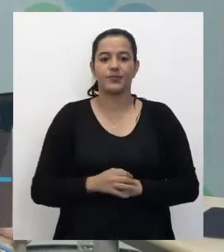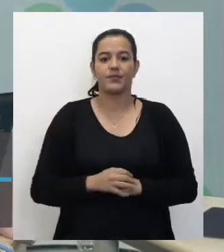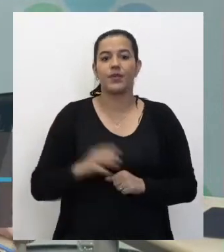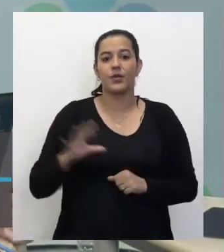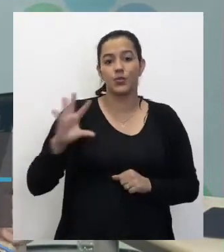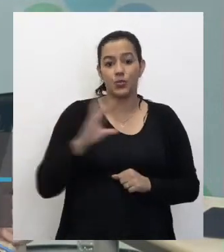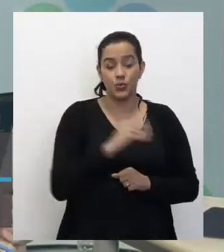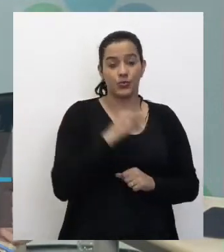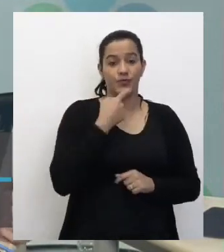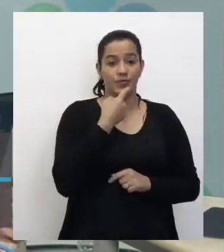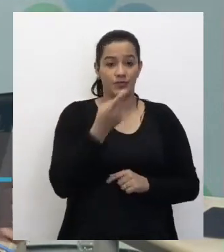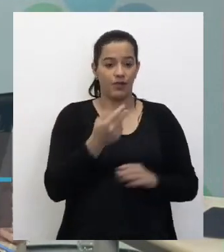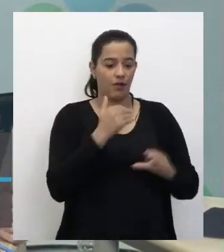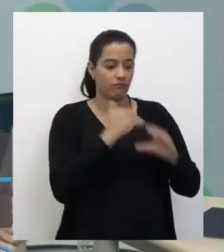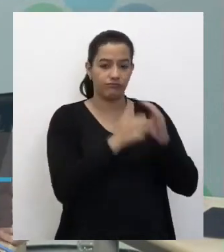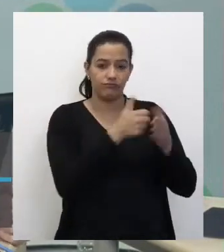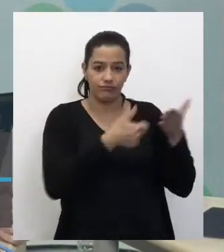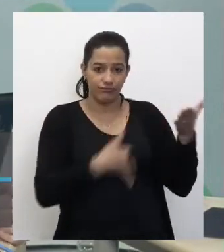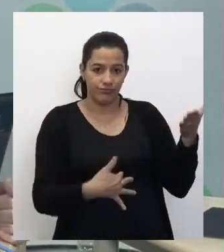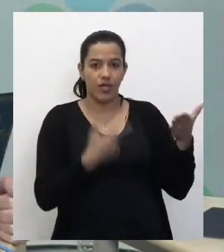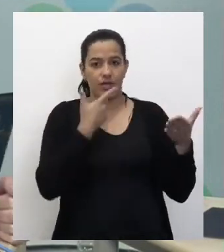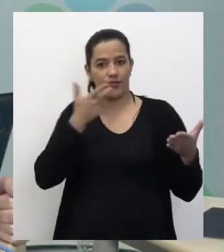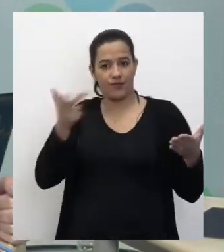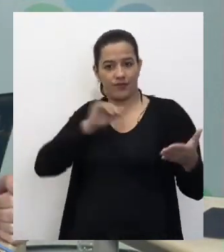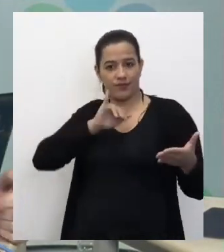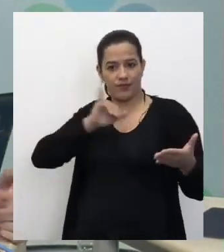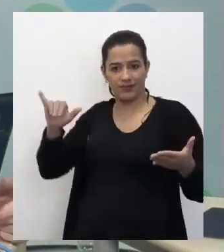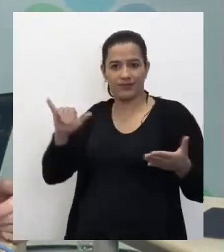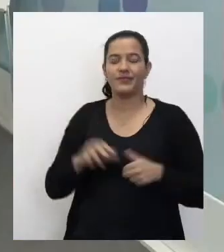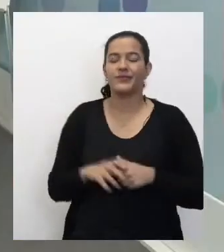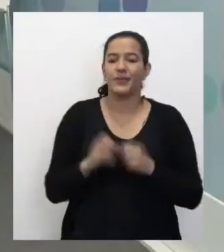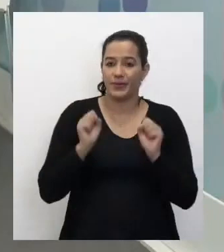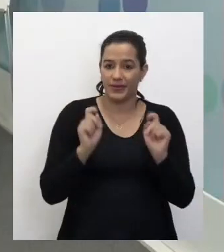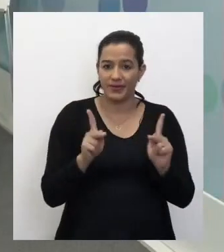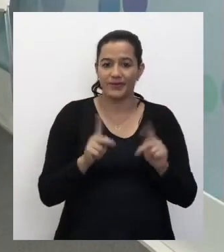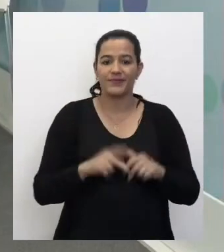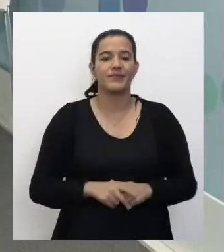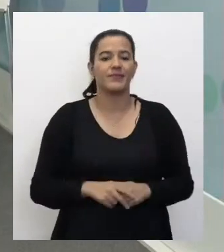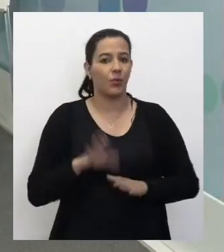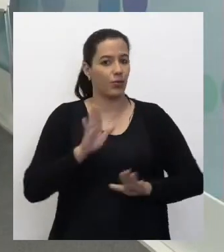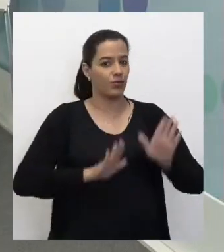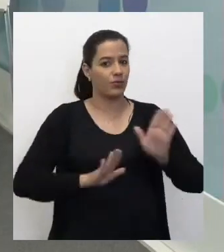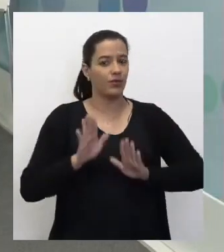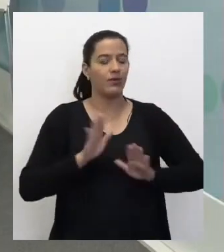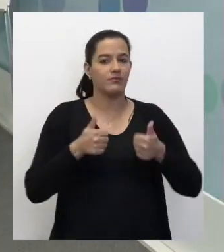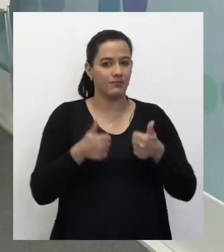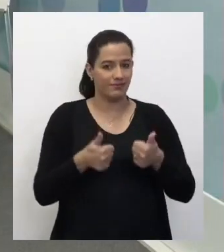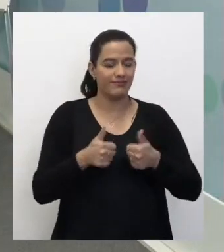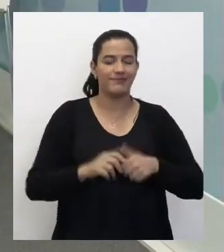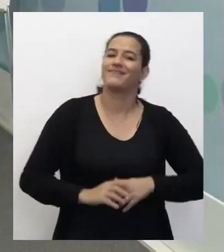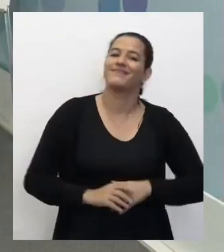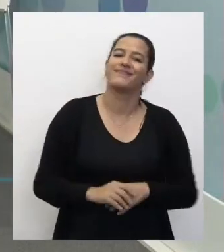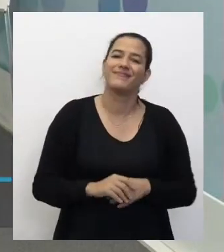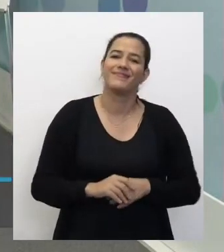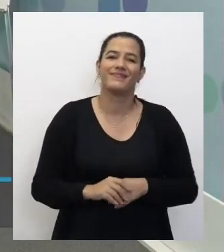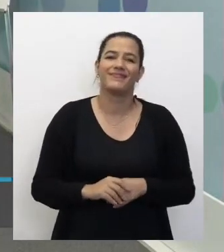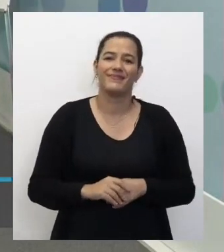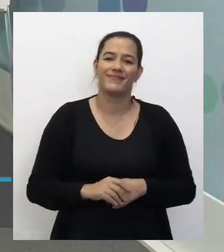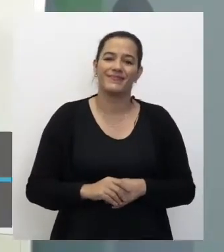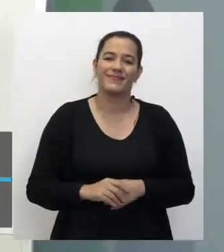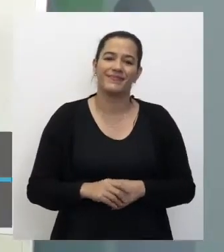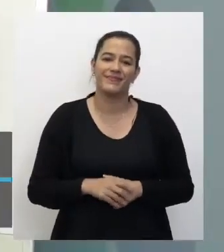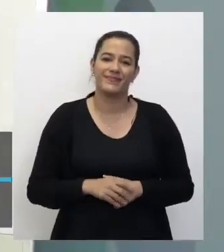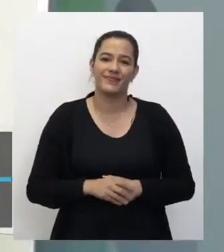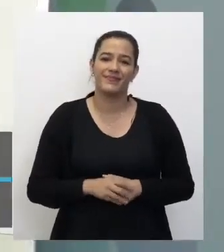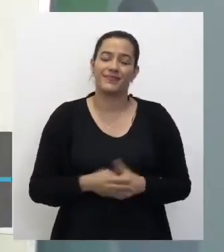eu vou falar para o professor João, então. So be careful, right? Ok. Tenham cuidado. No presents. Let's start the class today thanking